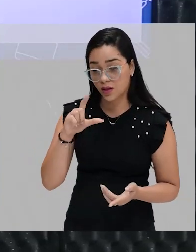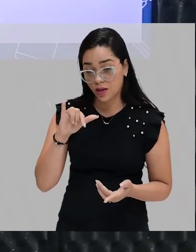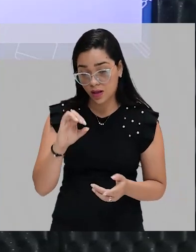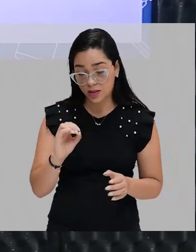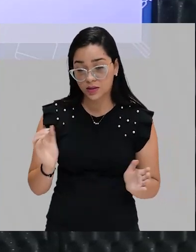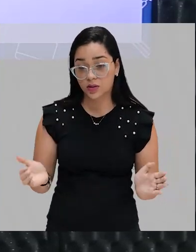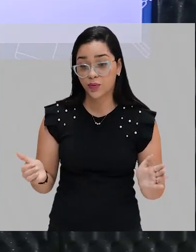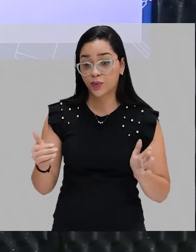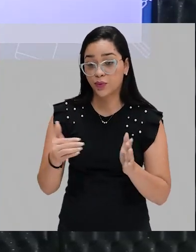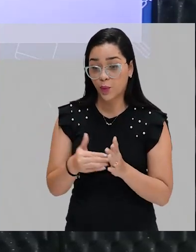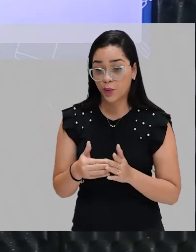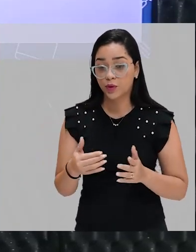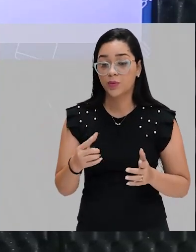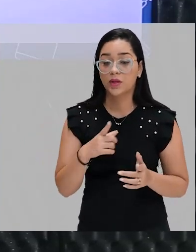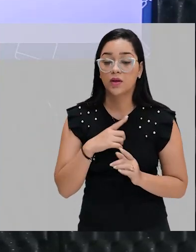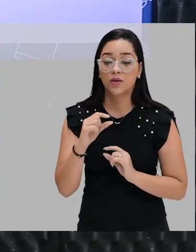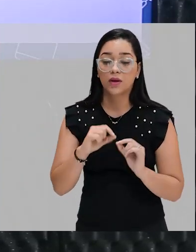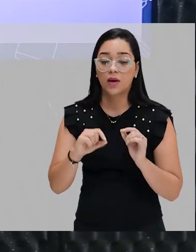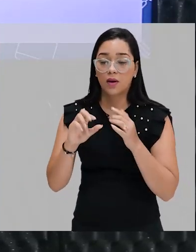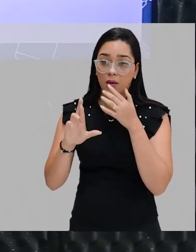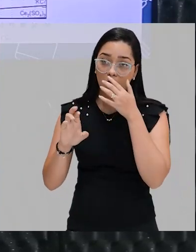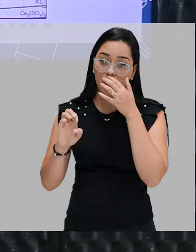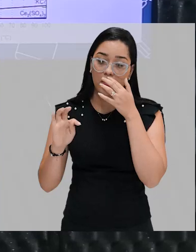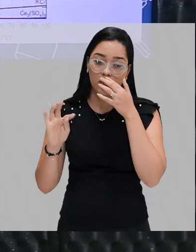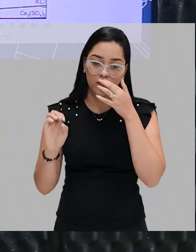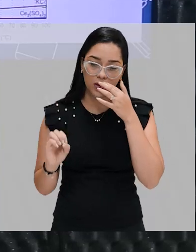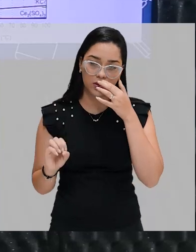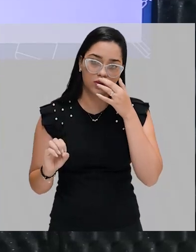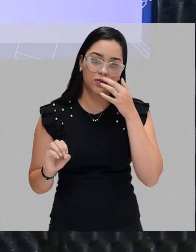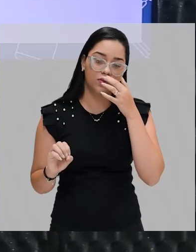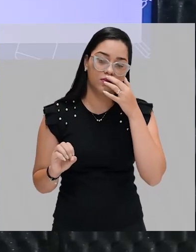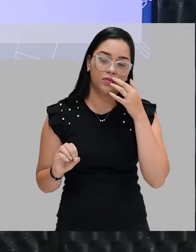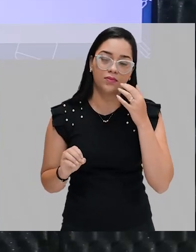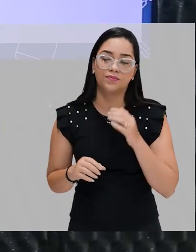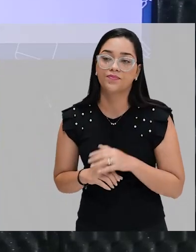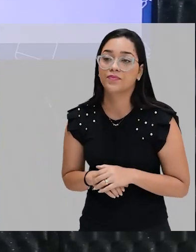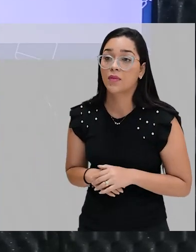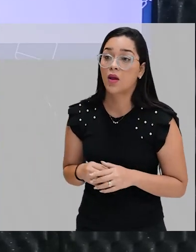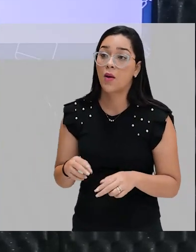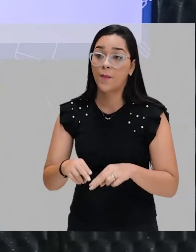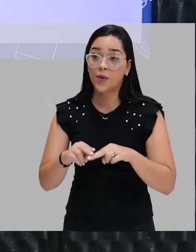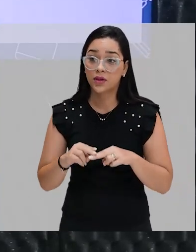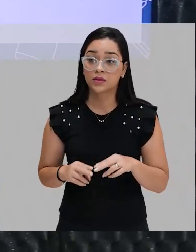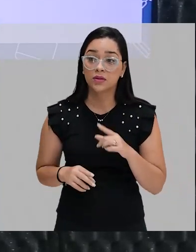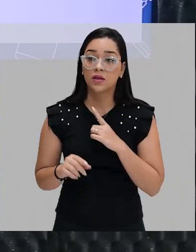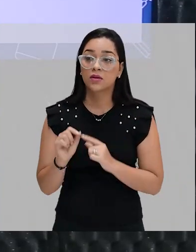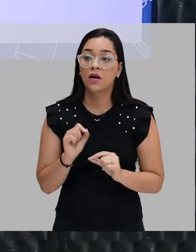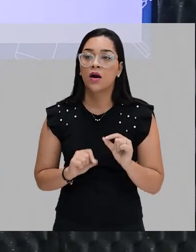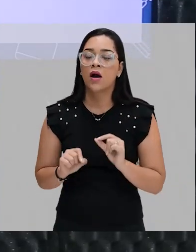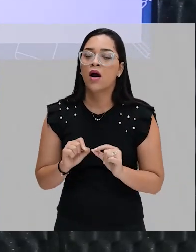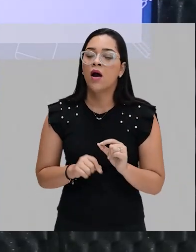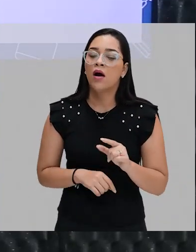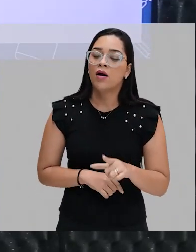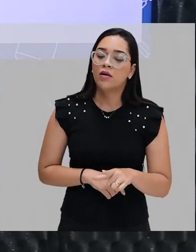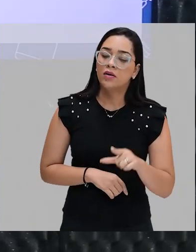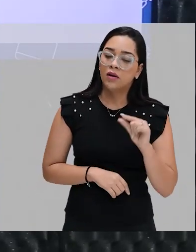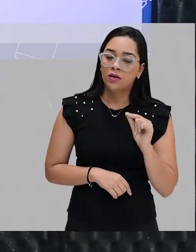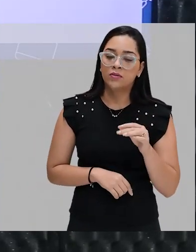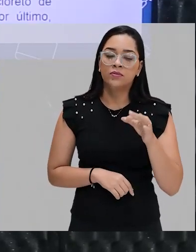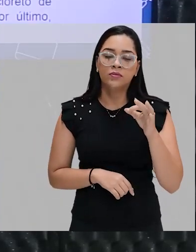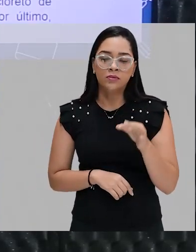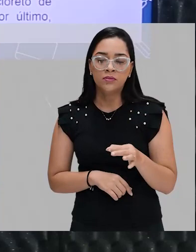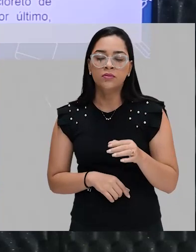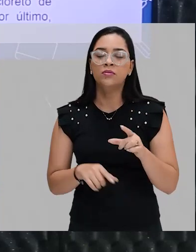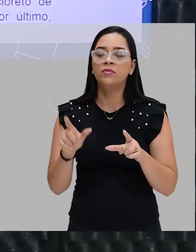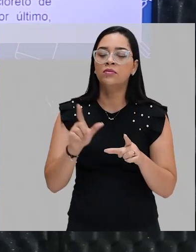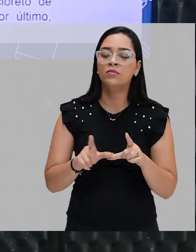último a precipitar, o brometo de sódio. Então, com isso, nós vamos ter como alternativa correta